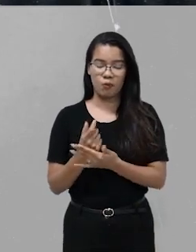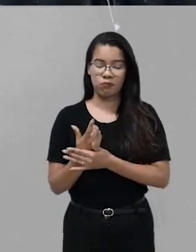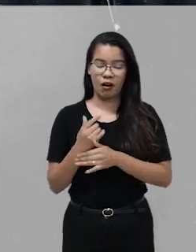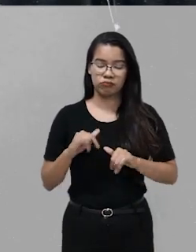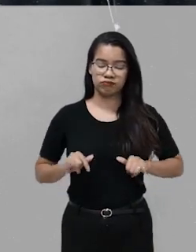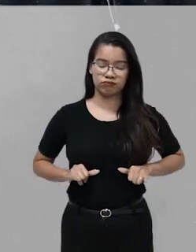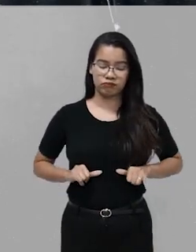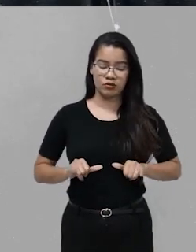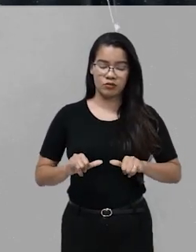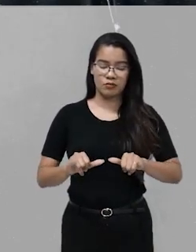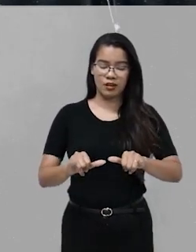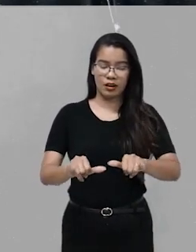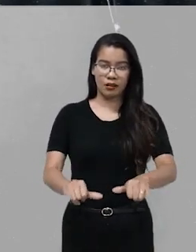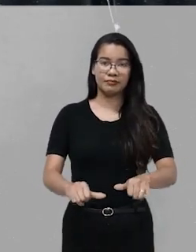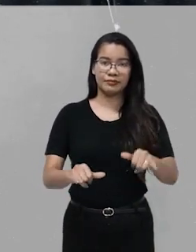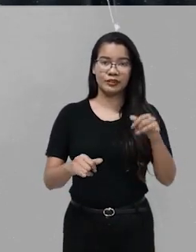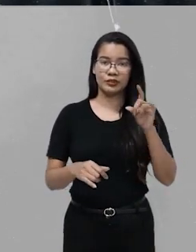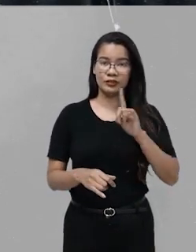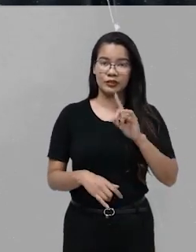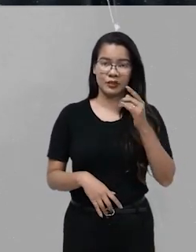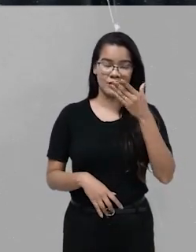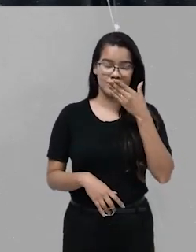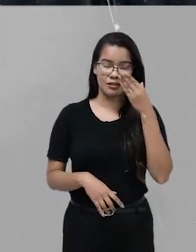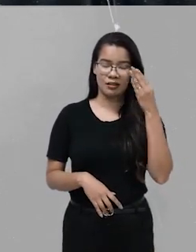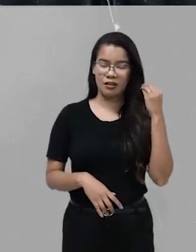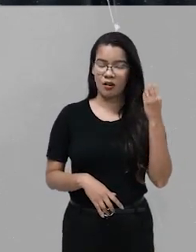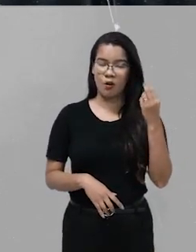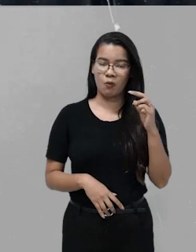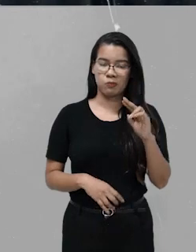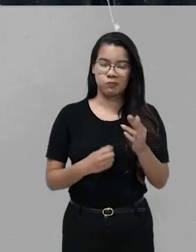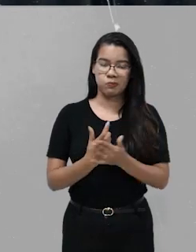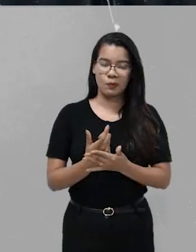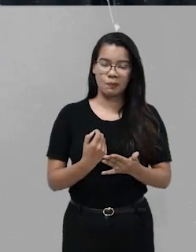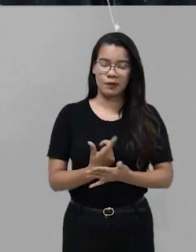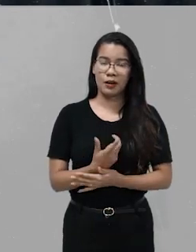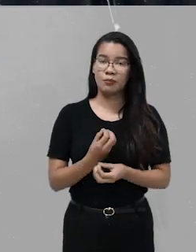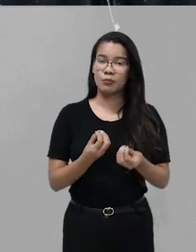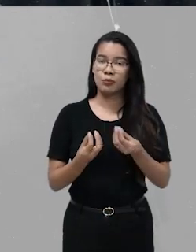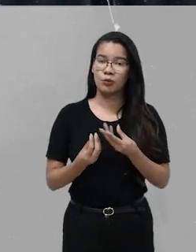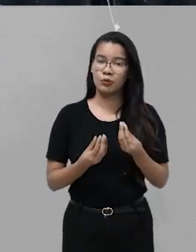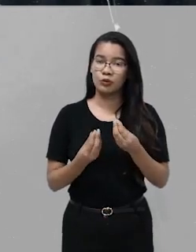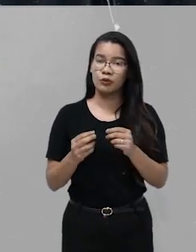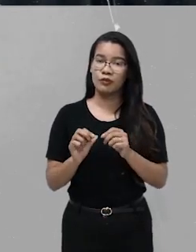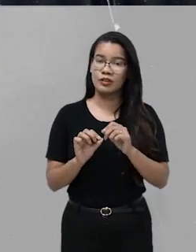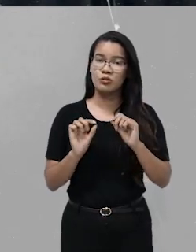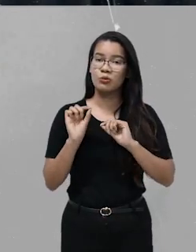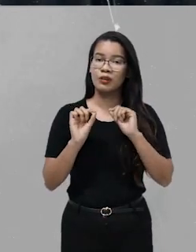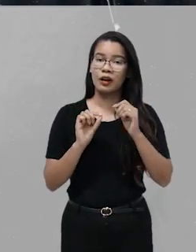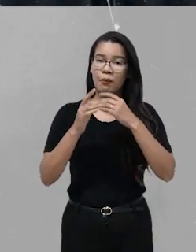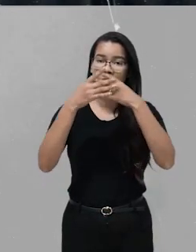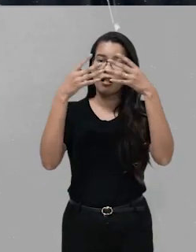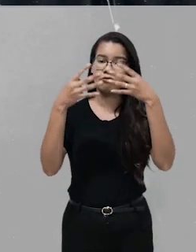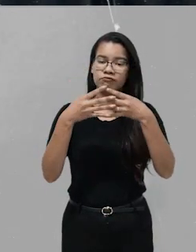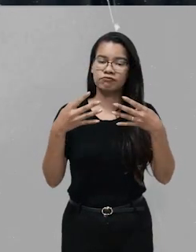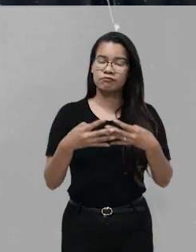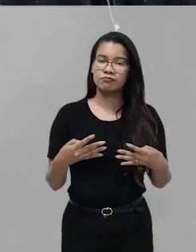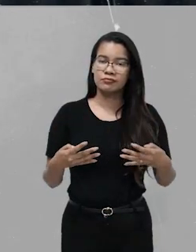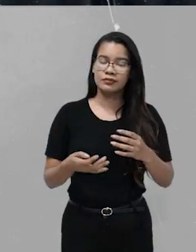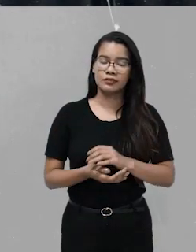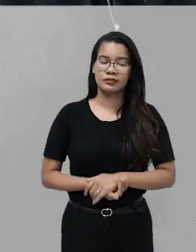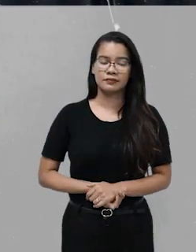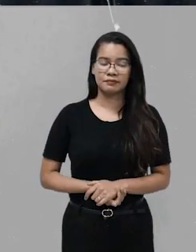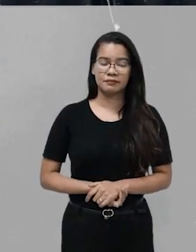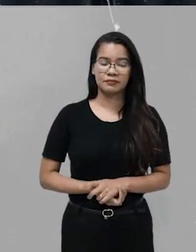ir ao supermercado. Para eu não esquecer, para eu não comprar demais, para eu não comprar o que eu não devia, eu faço uma lista, não é assim?